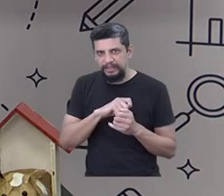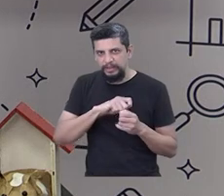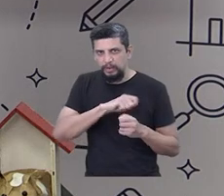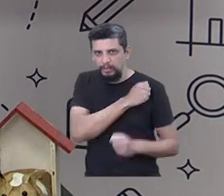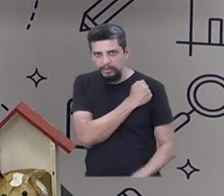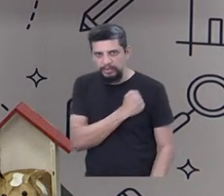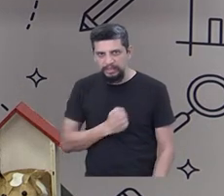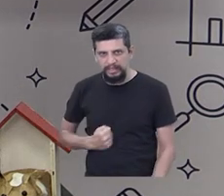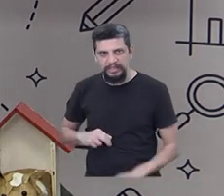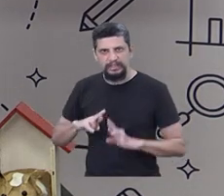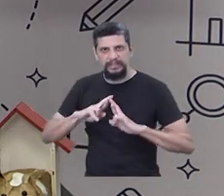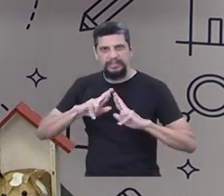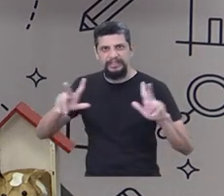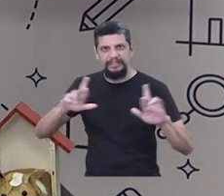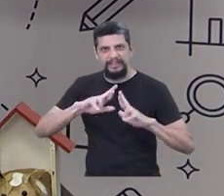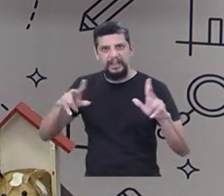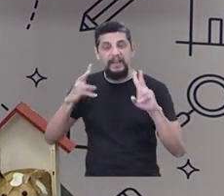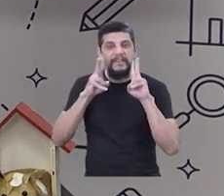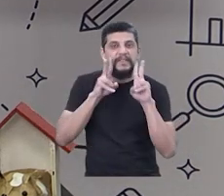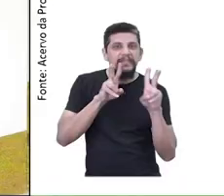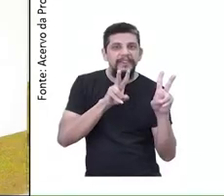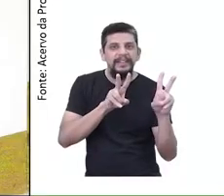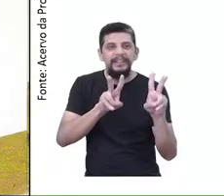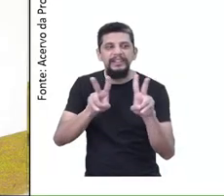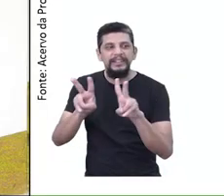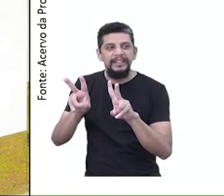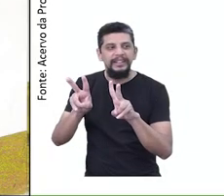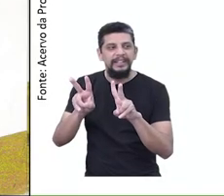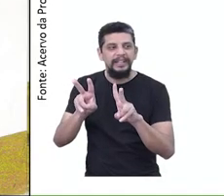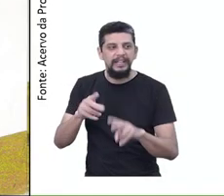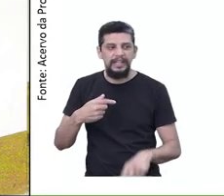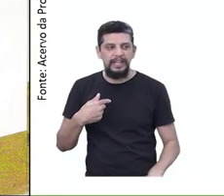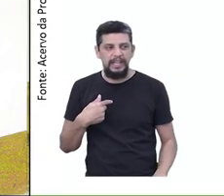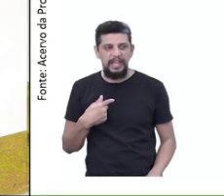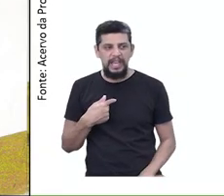bem diferente. Vamos ver.